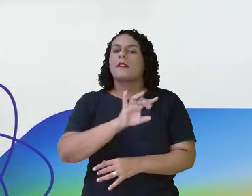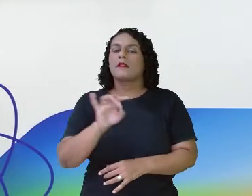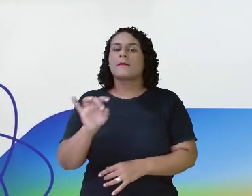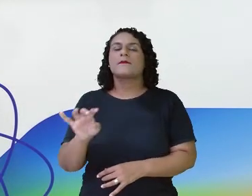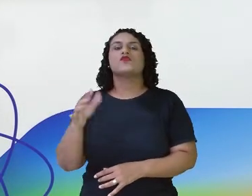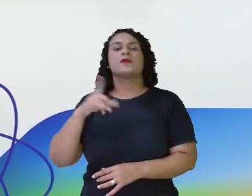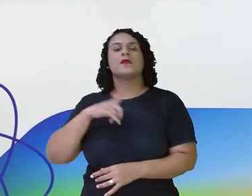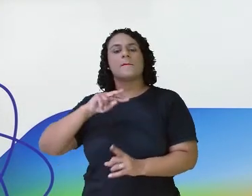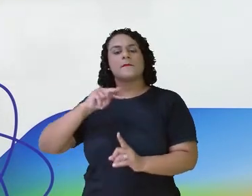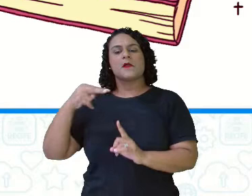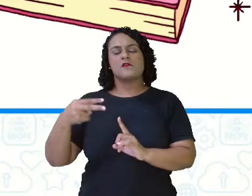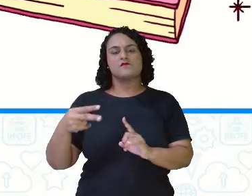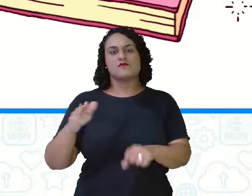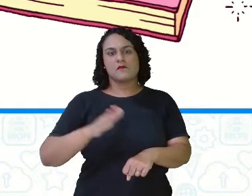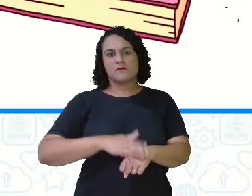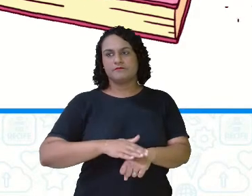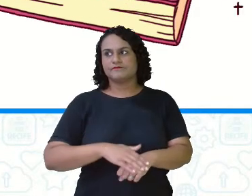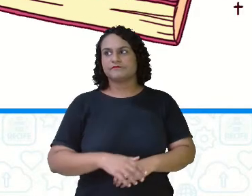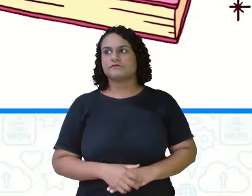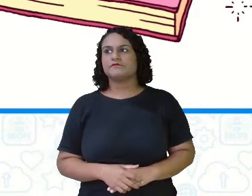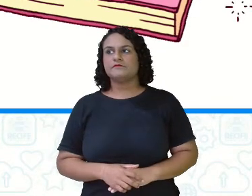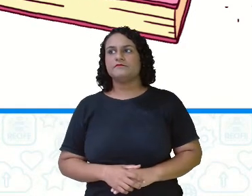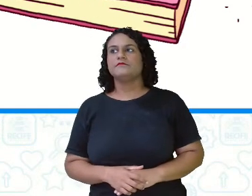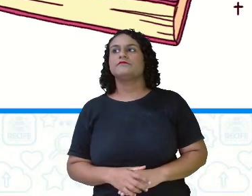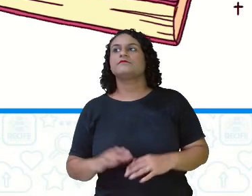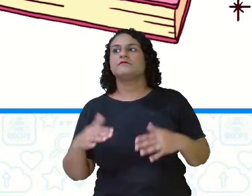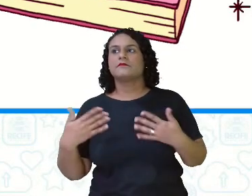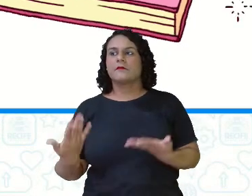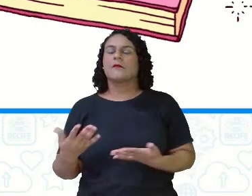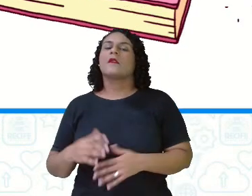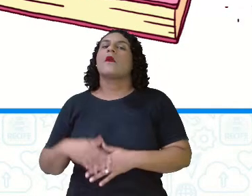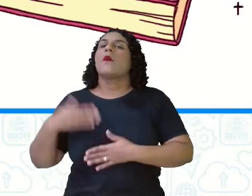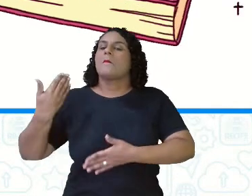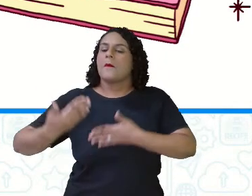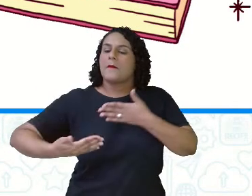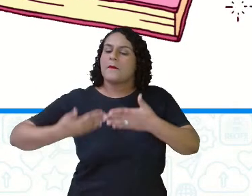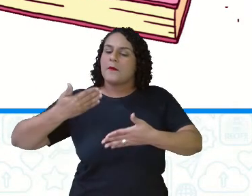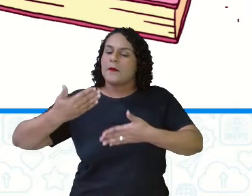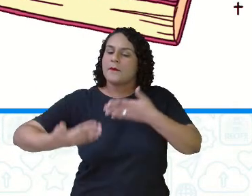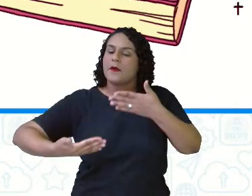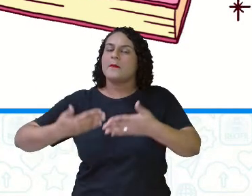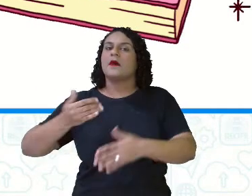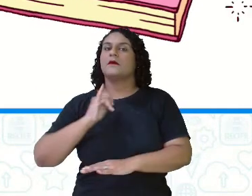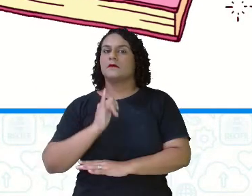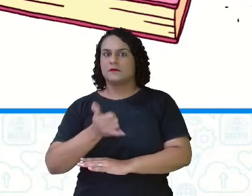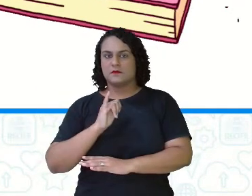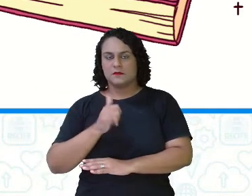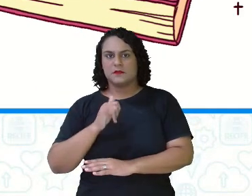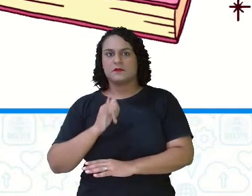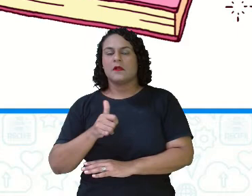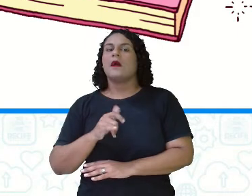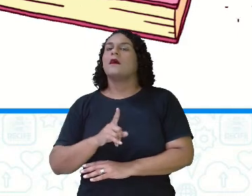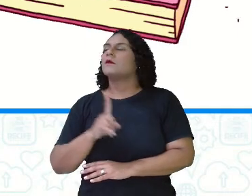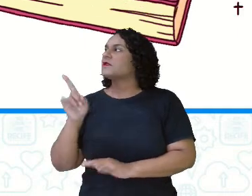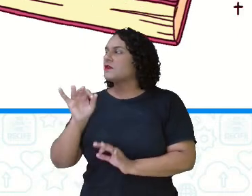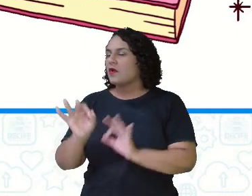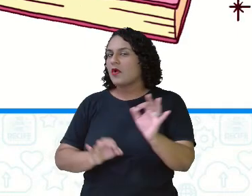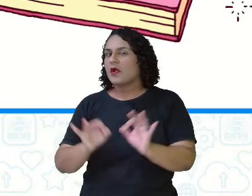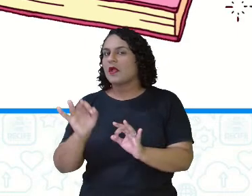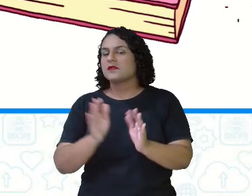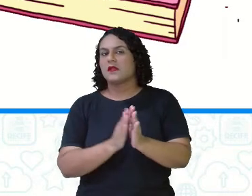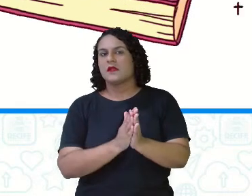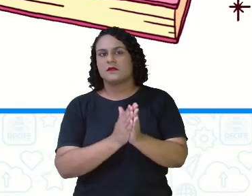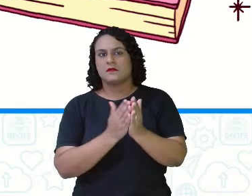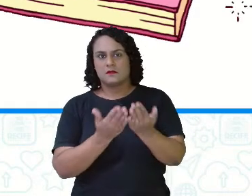visão. Olha aqui, ó. Com o tempo, eu falei também isso, as narrações acabaram sendo coletadas em livros,